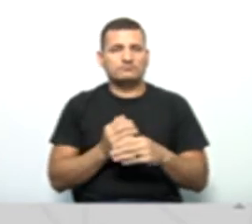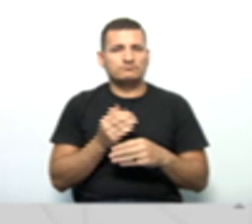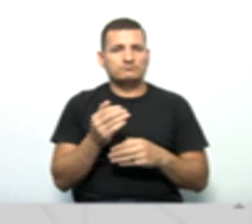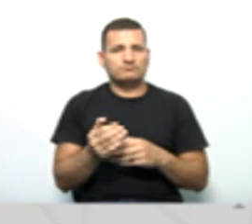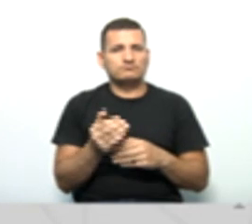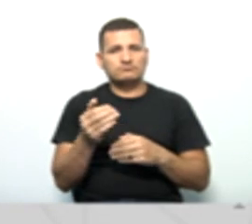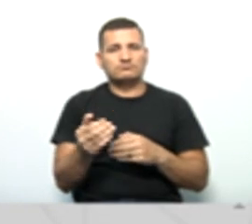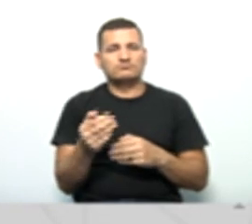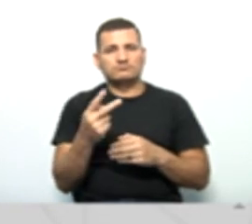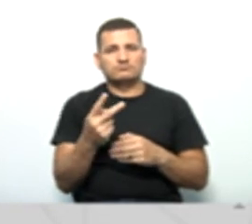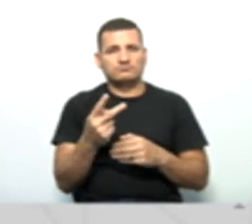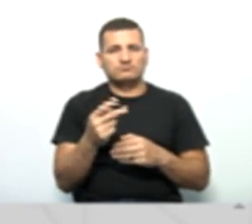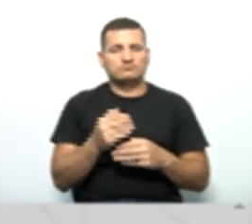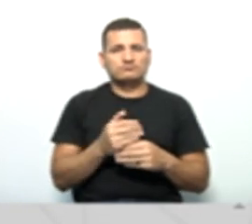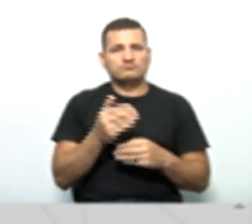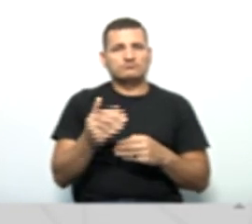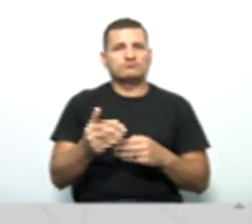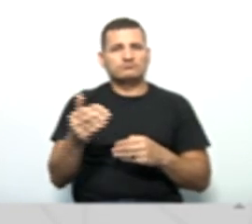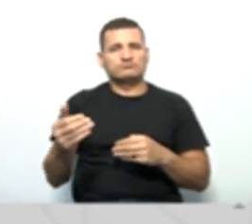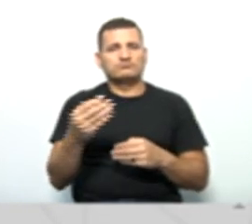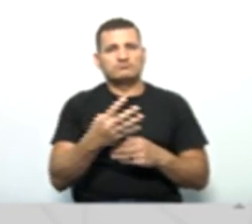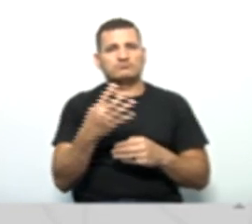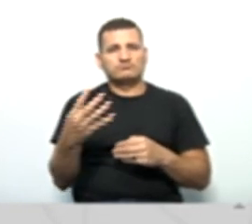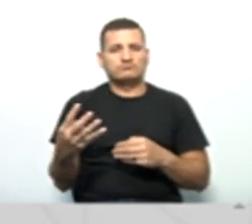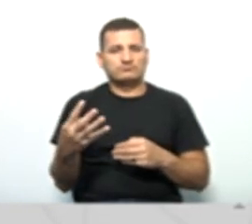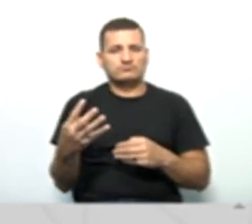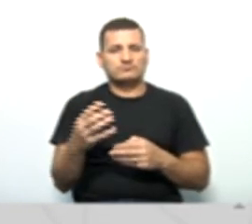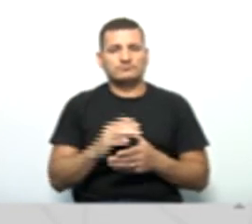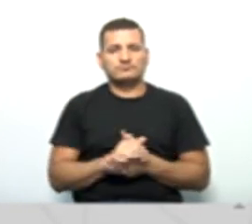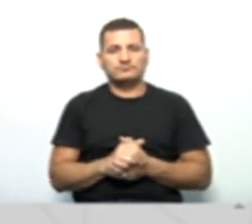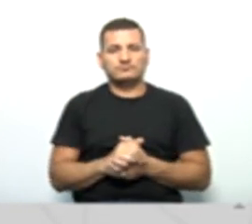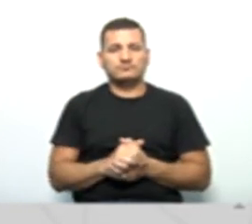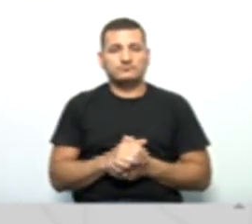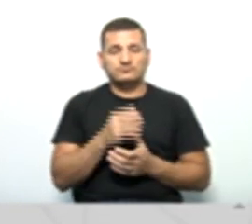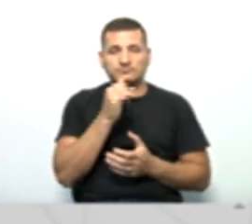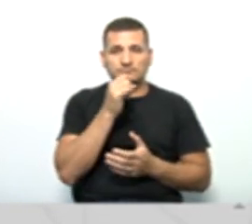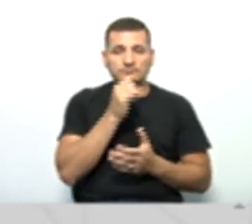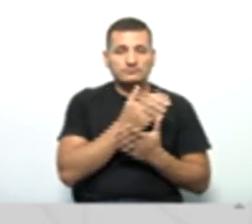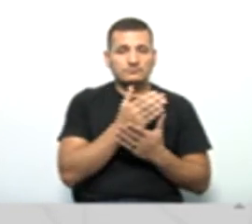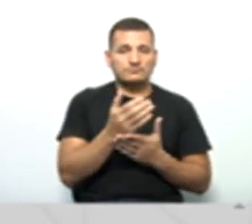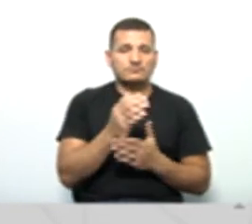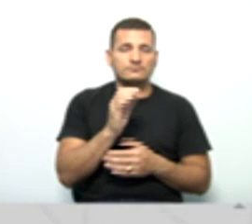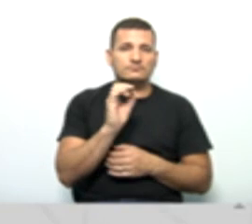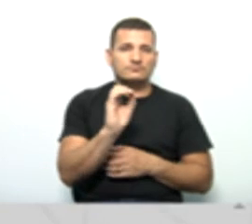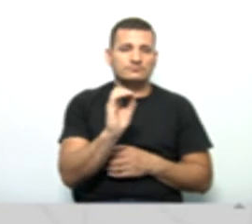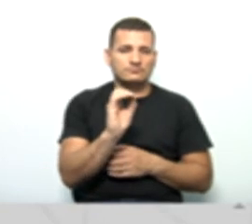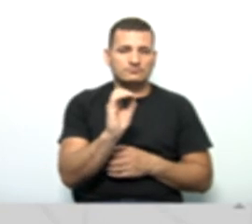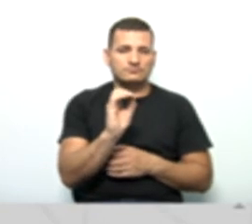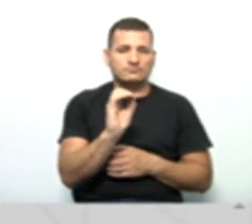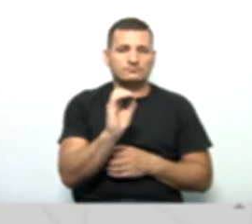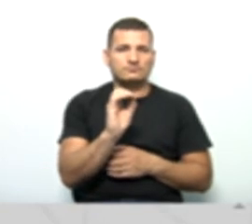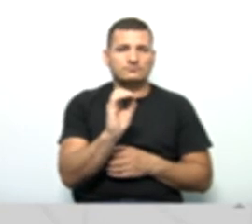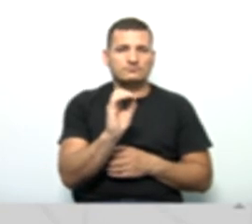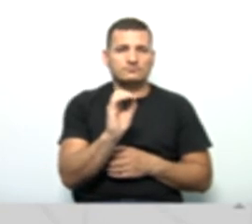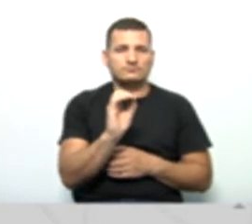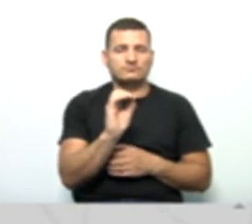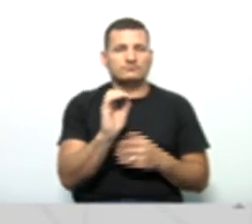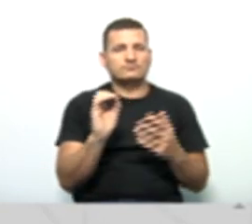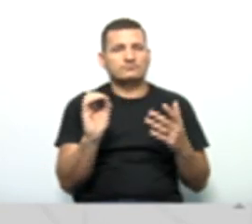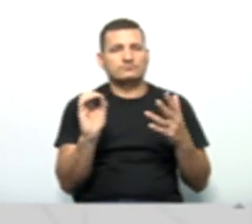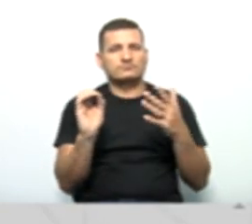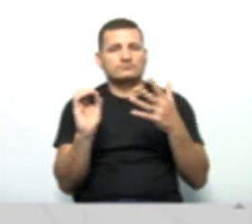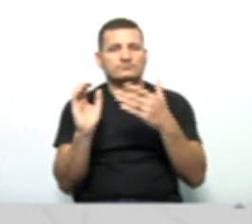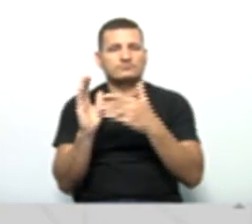em 4 em 4. Então, por exemplo, se eu quero iniciar aqui no 0, eu vou colocar no 0, que ele vai até 100,